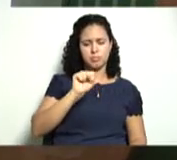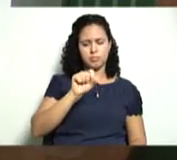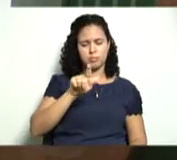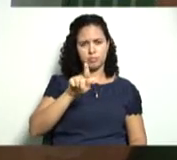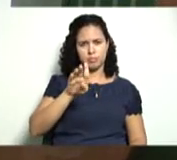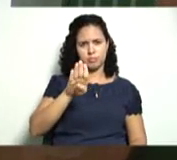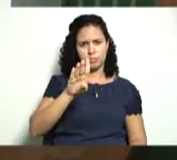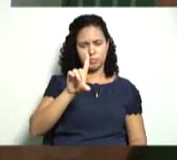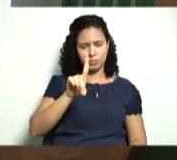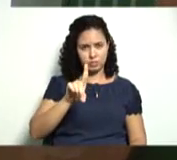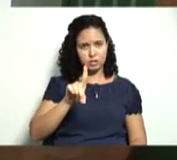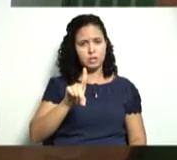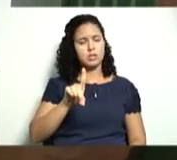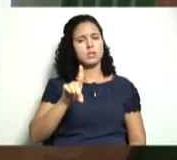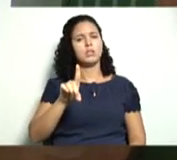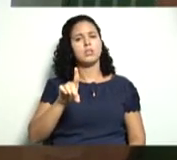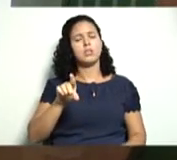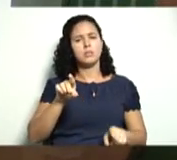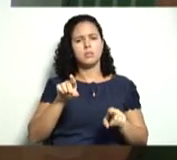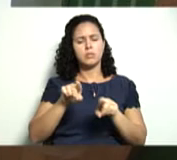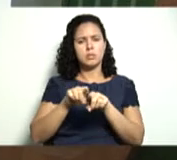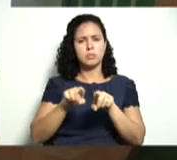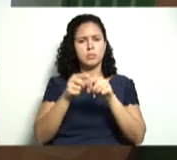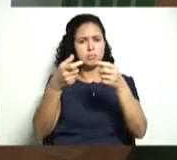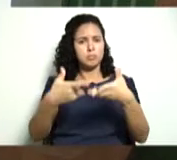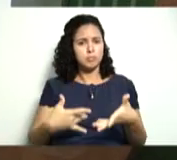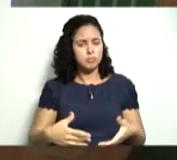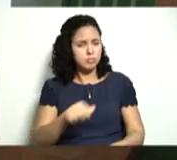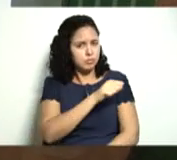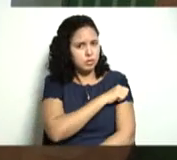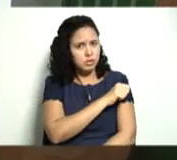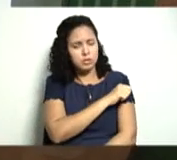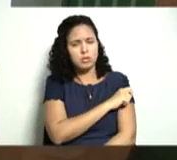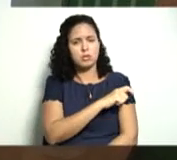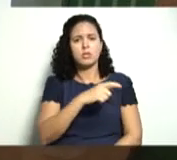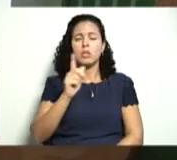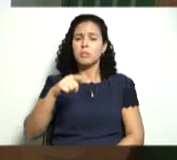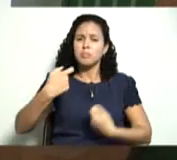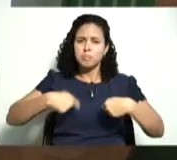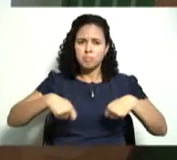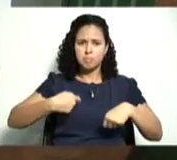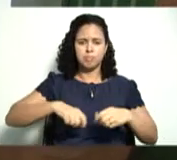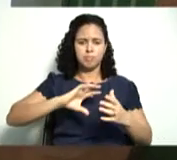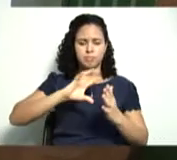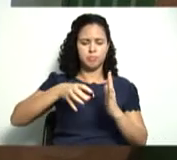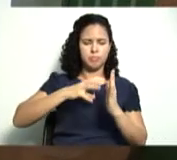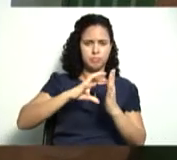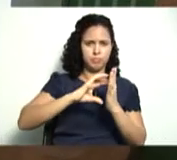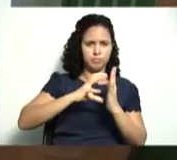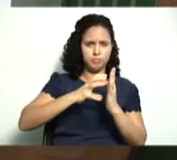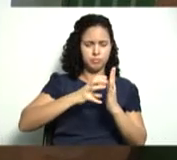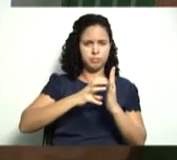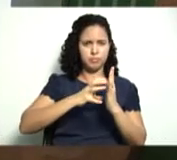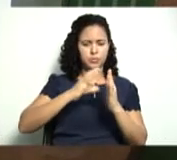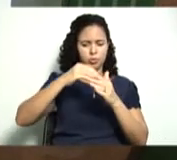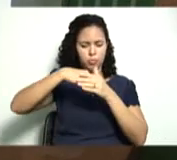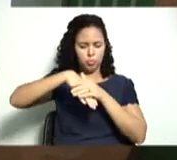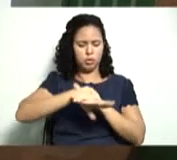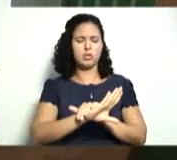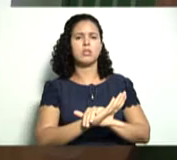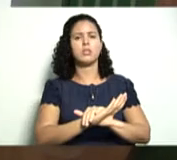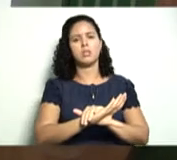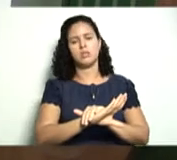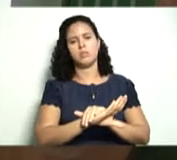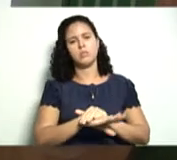bastante o nosso os nossos alunos e em ter um banco de dados para poder fazer esse gerenciamento tiveram